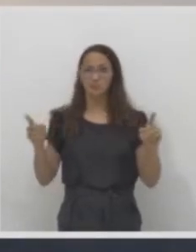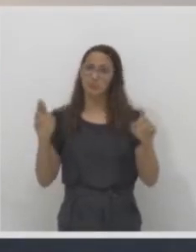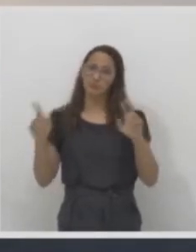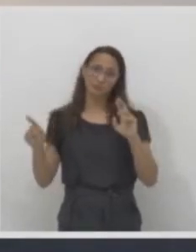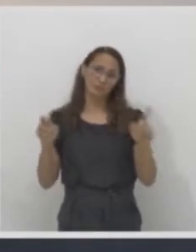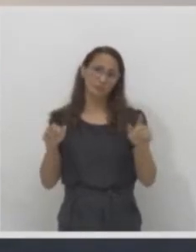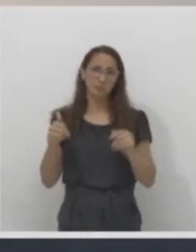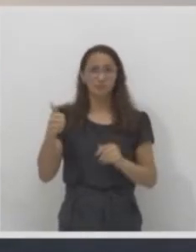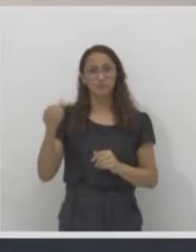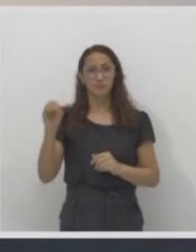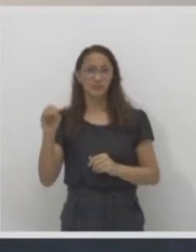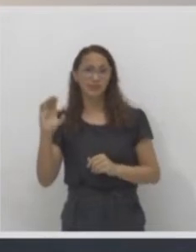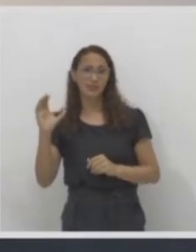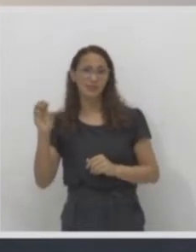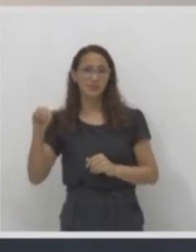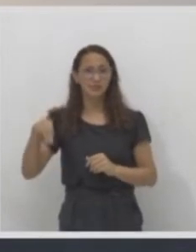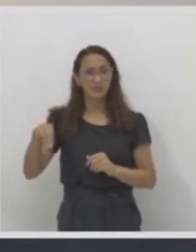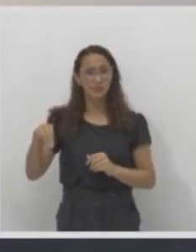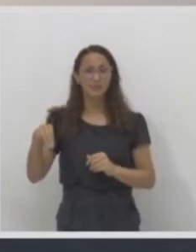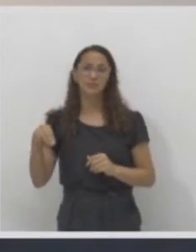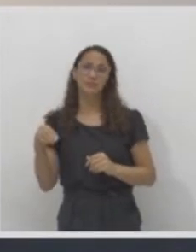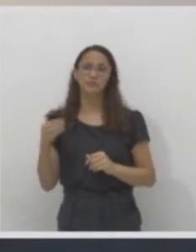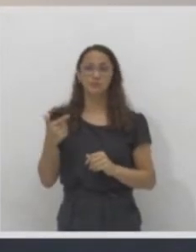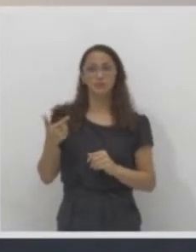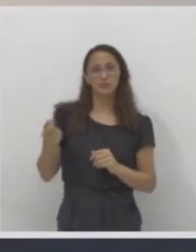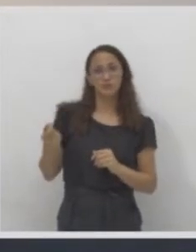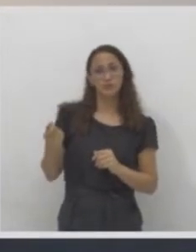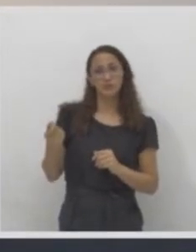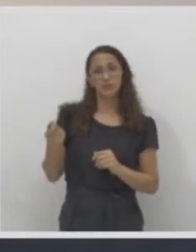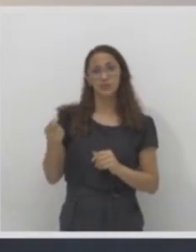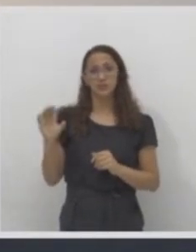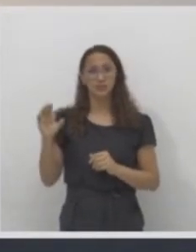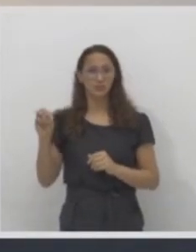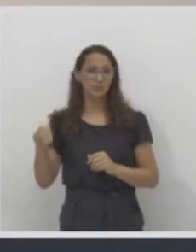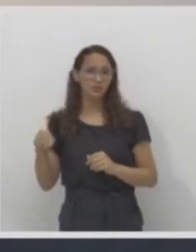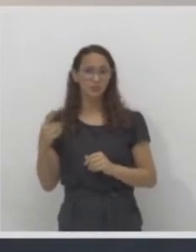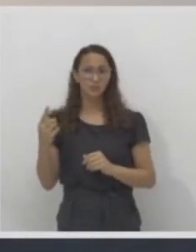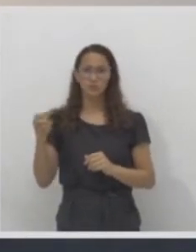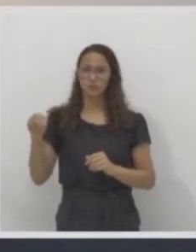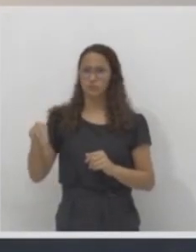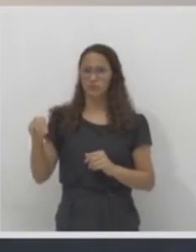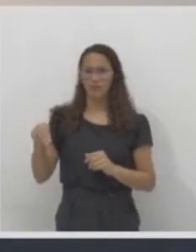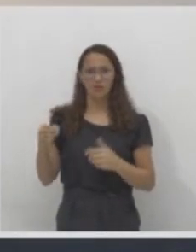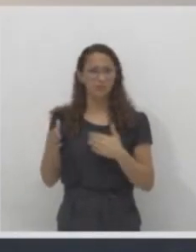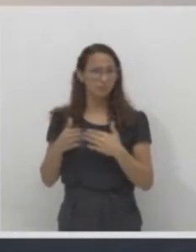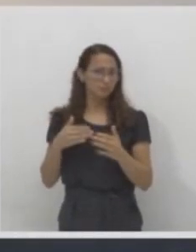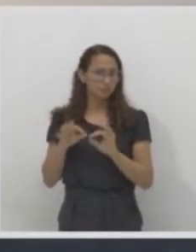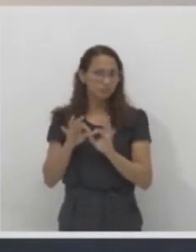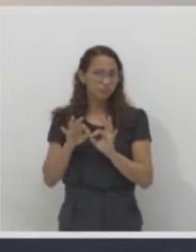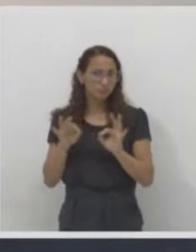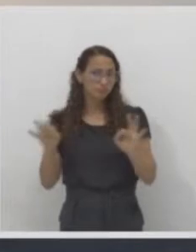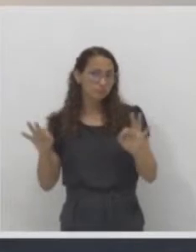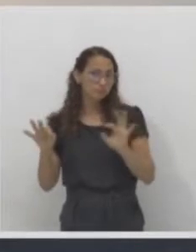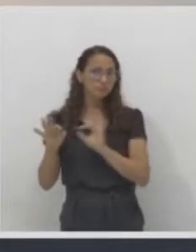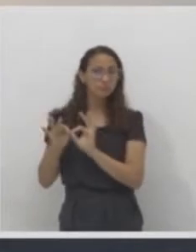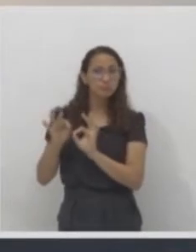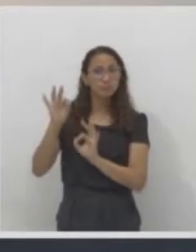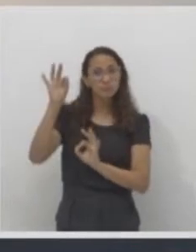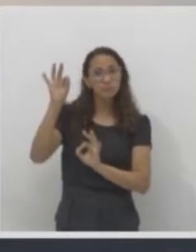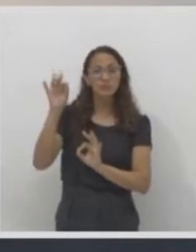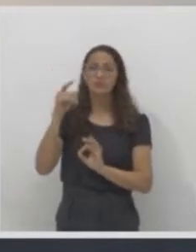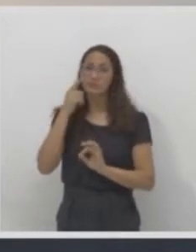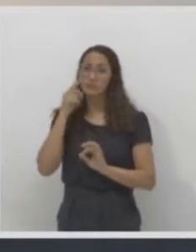metro, 80 centímetros. Então, são essas as medidas que vocês vão precisar